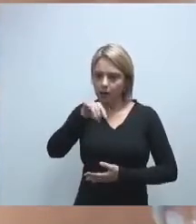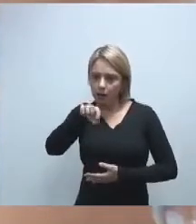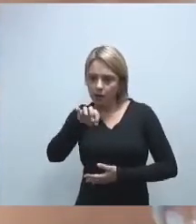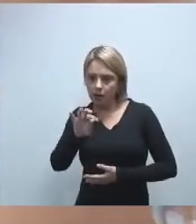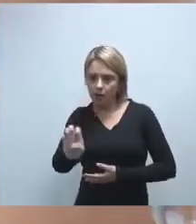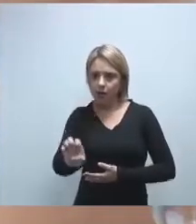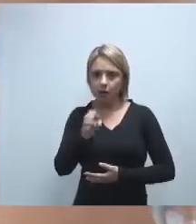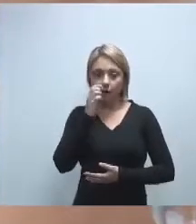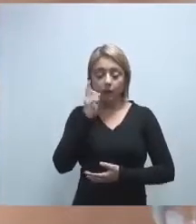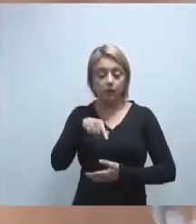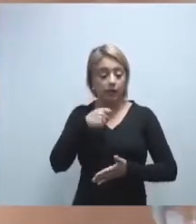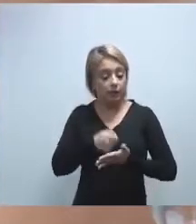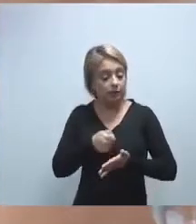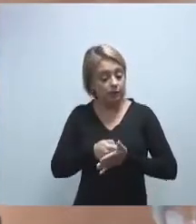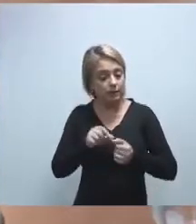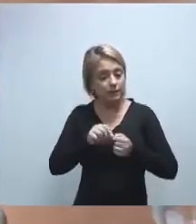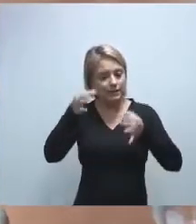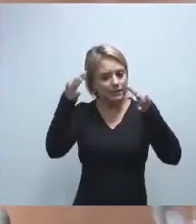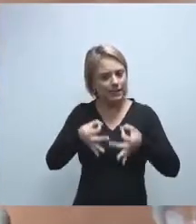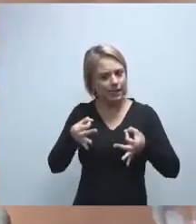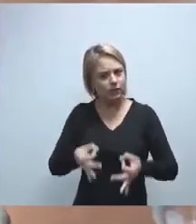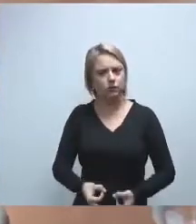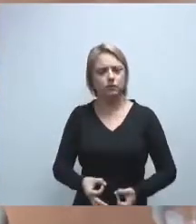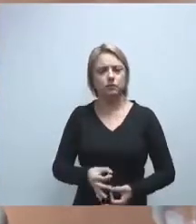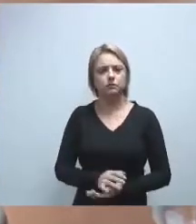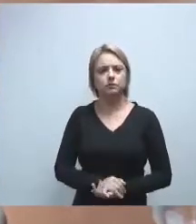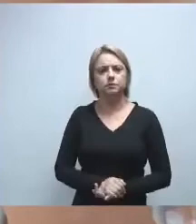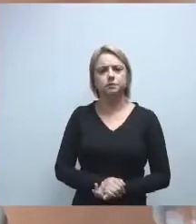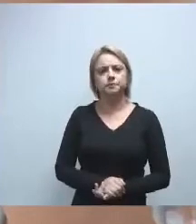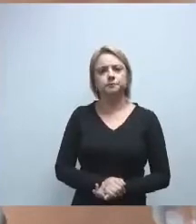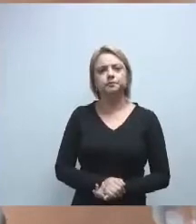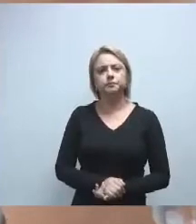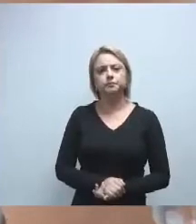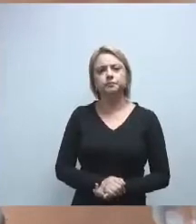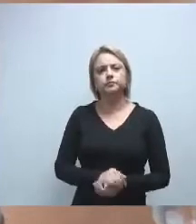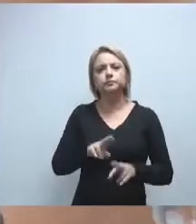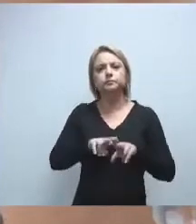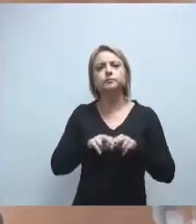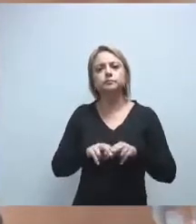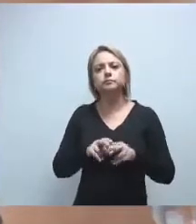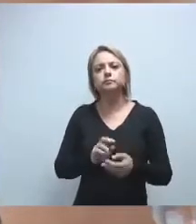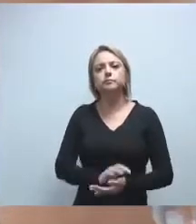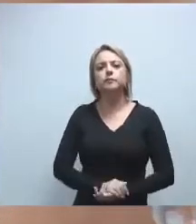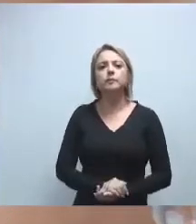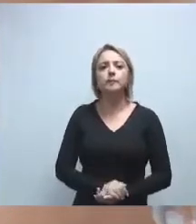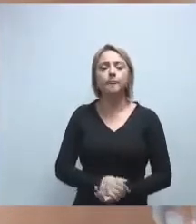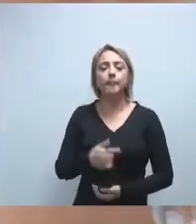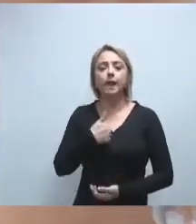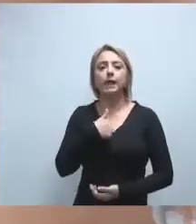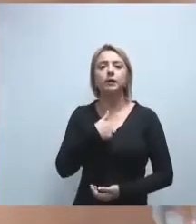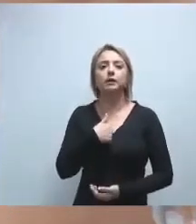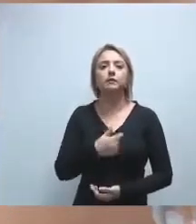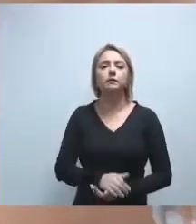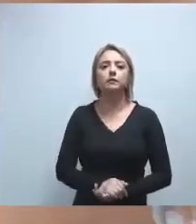tem que agir direito e portanto eu